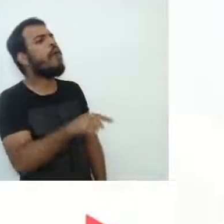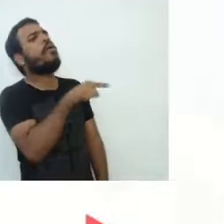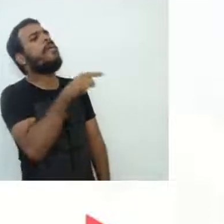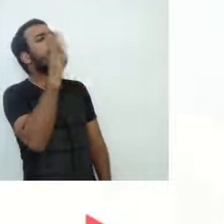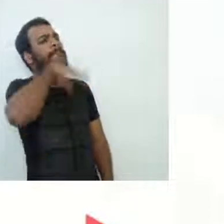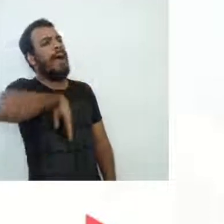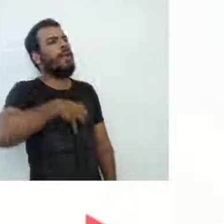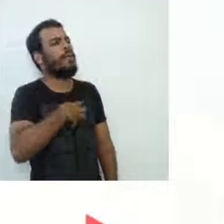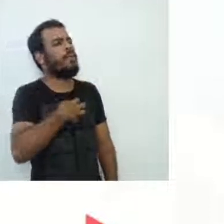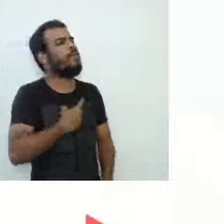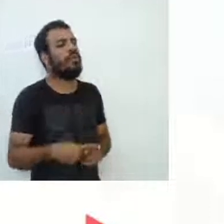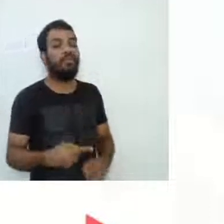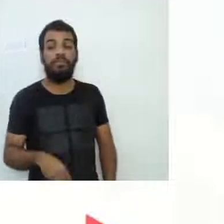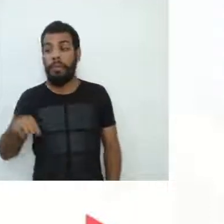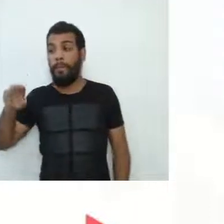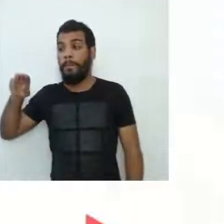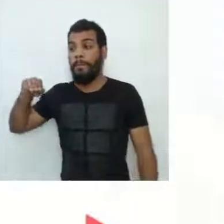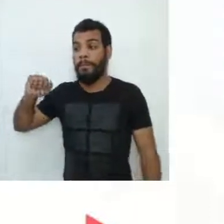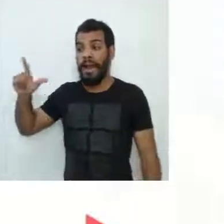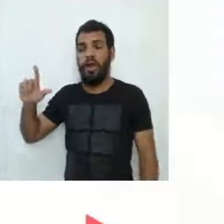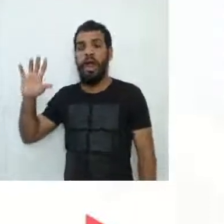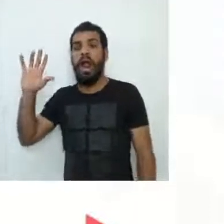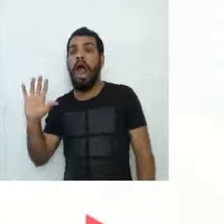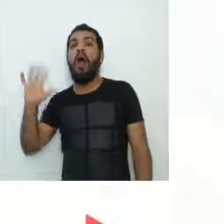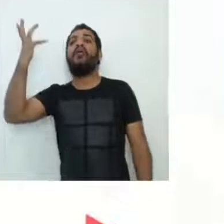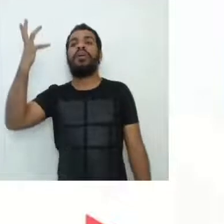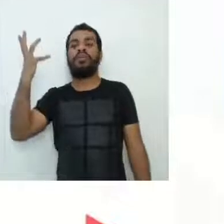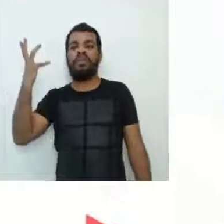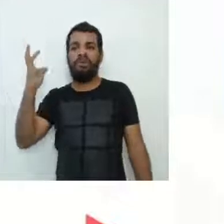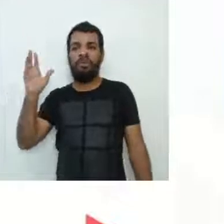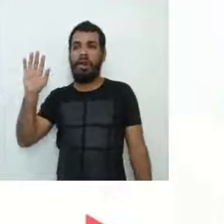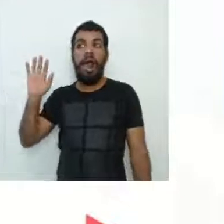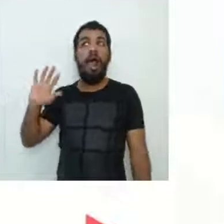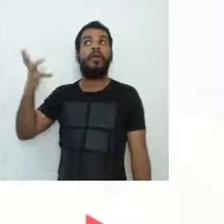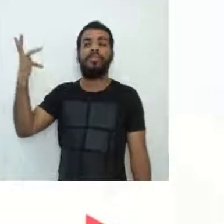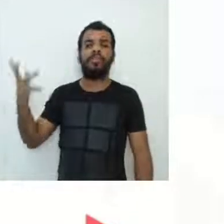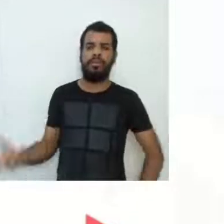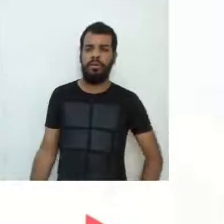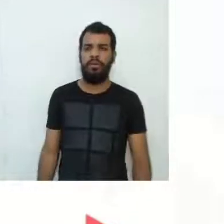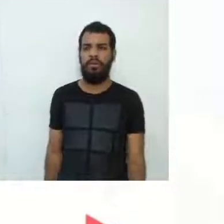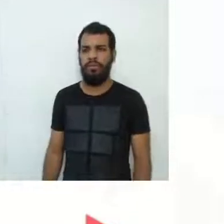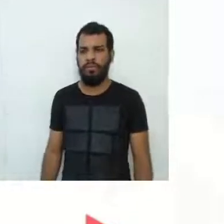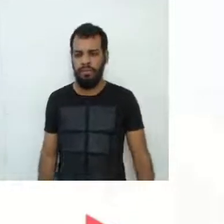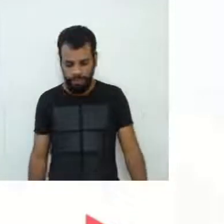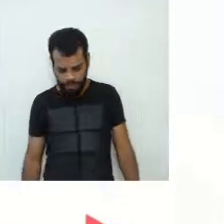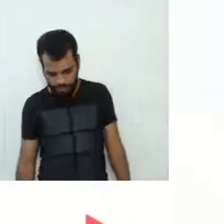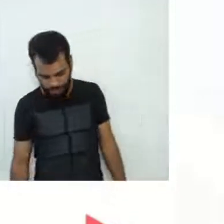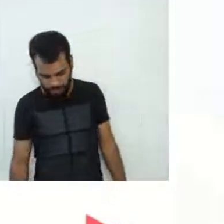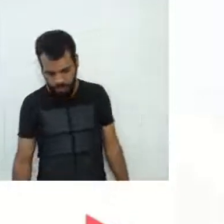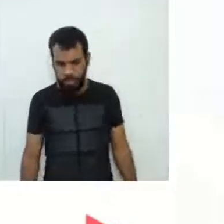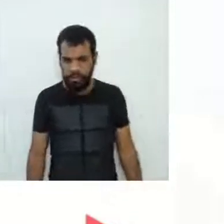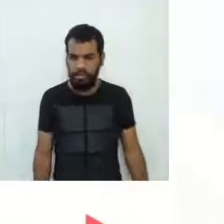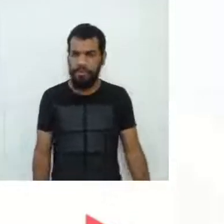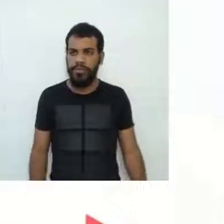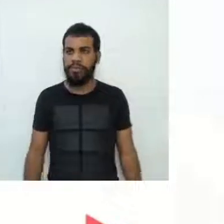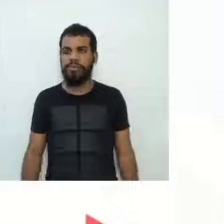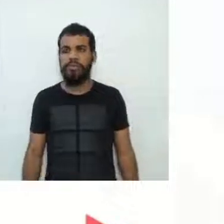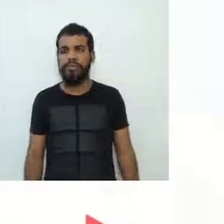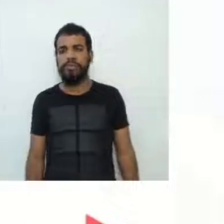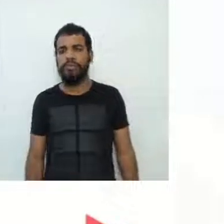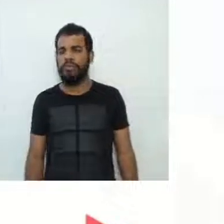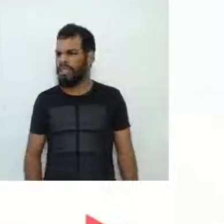quando. Olha os exemplos que eu coloquei para vocês para que isso fique mais compreensível na cabecinha de vocês. Ele